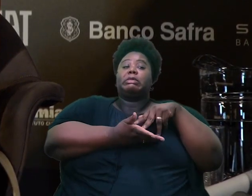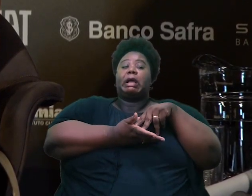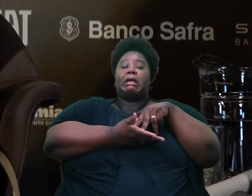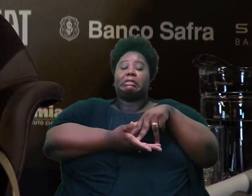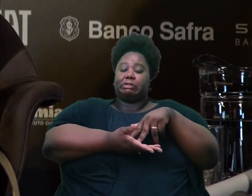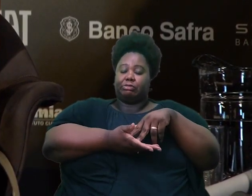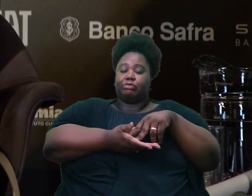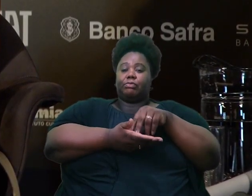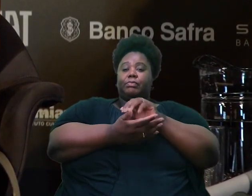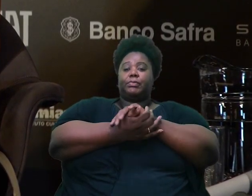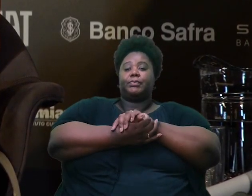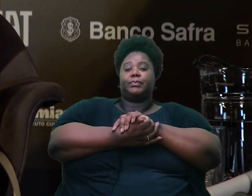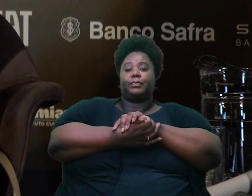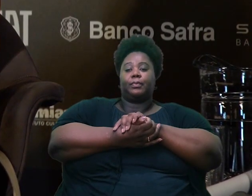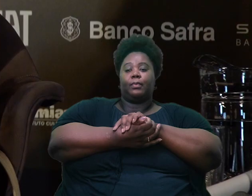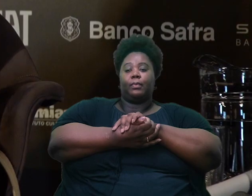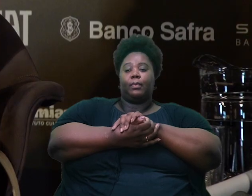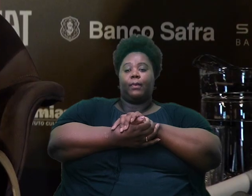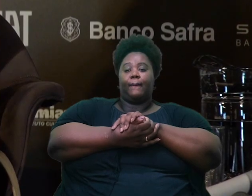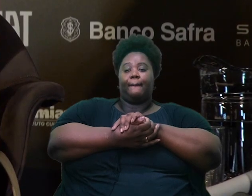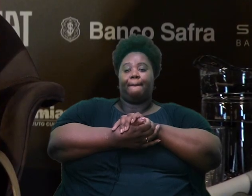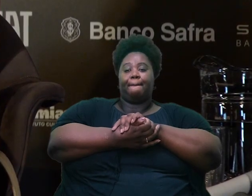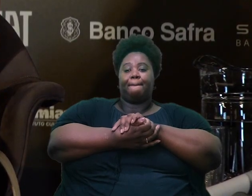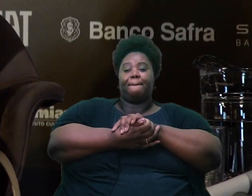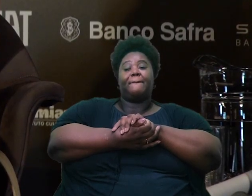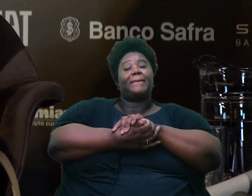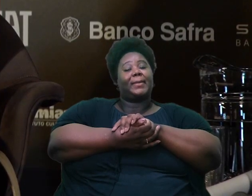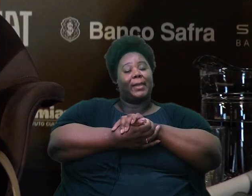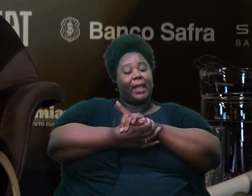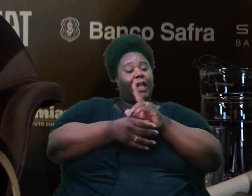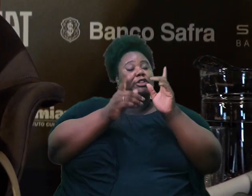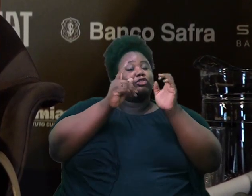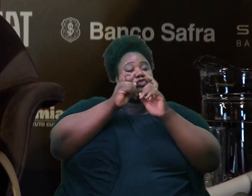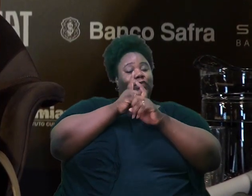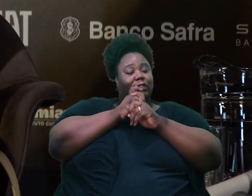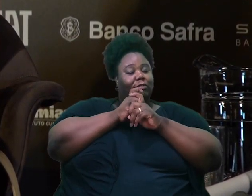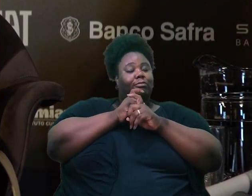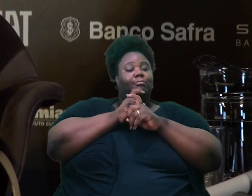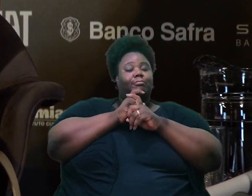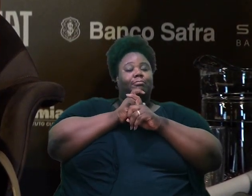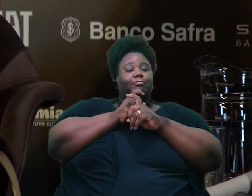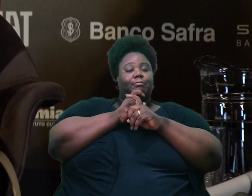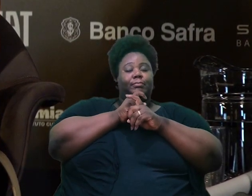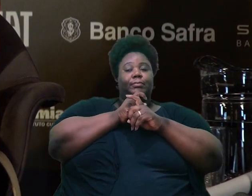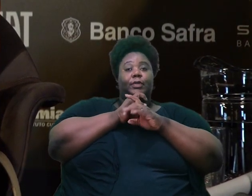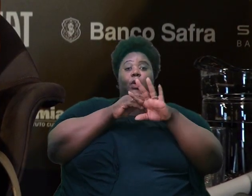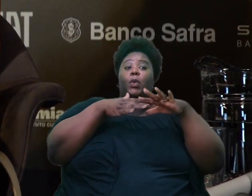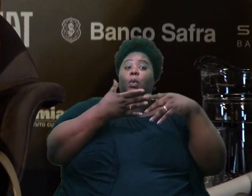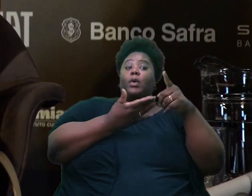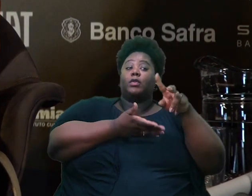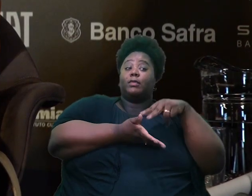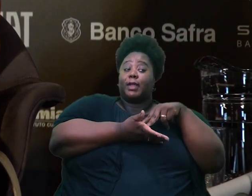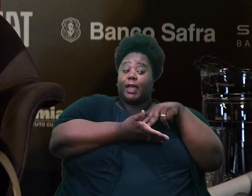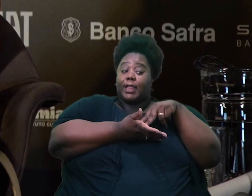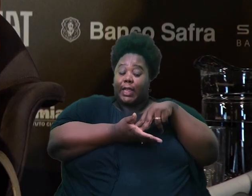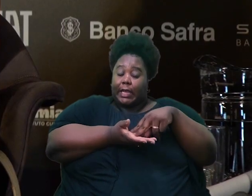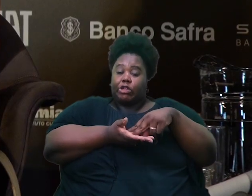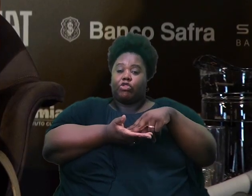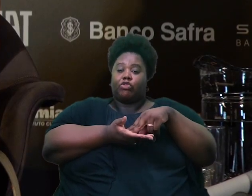resiste, e isso nos custa caro, não é? Quando você